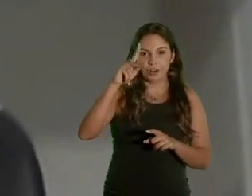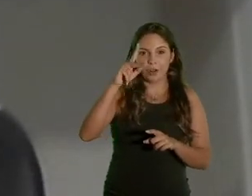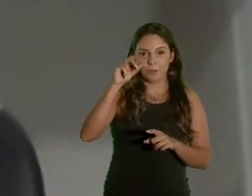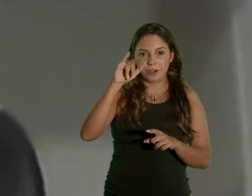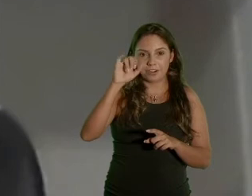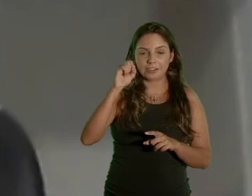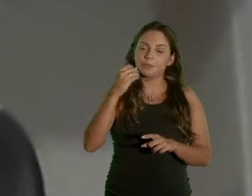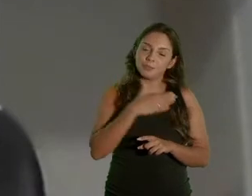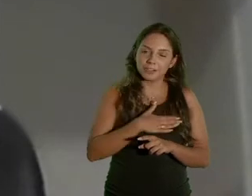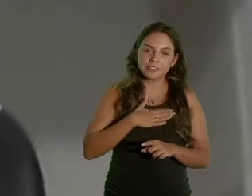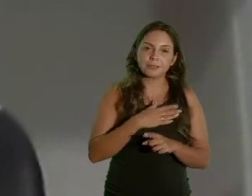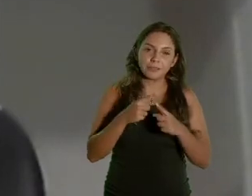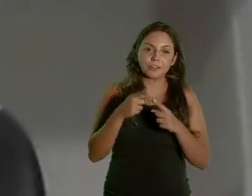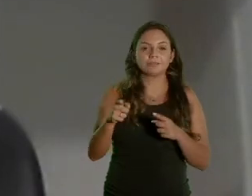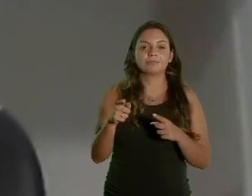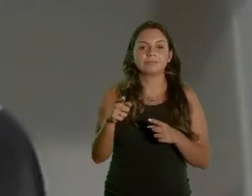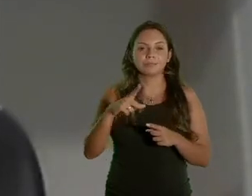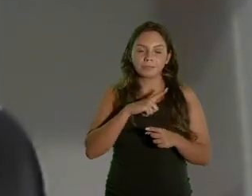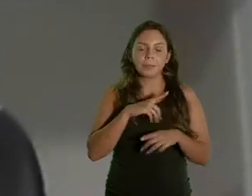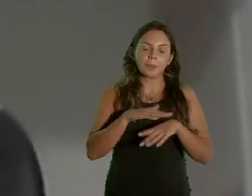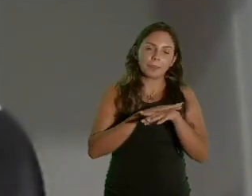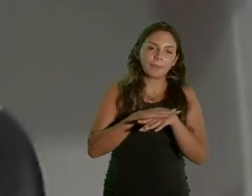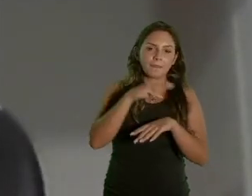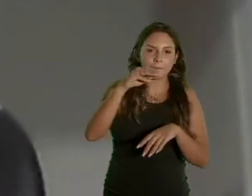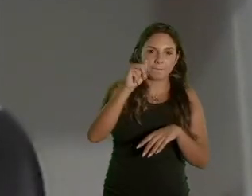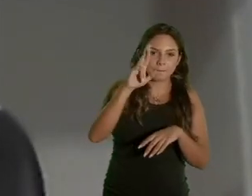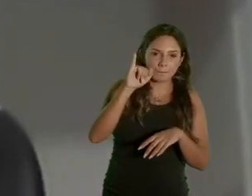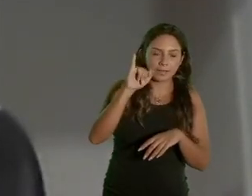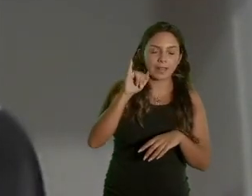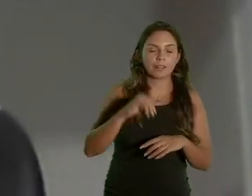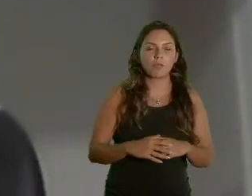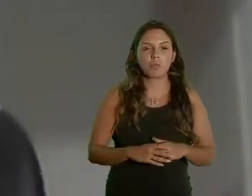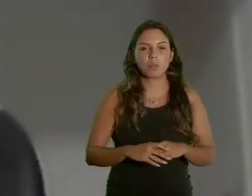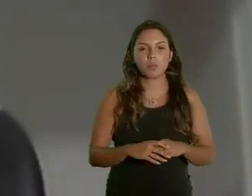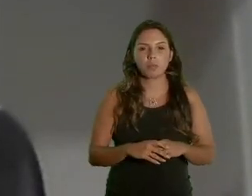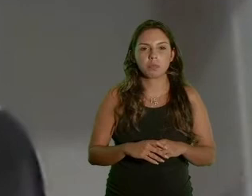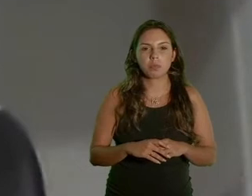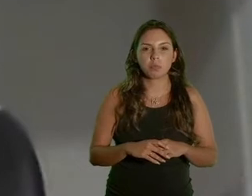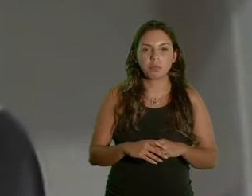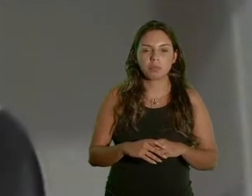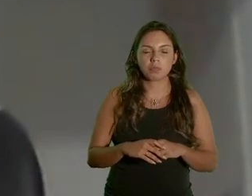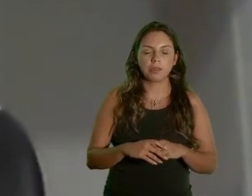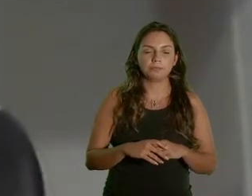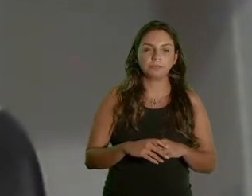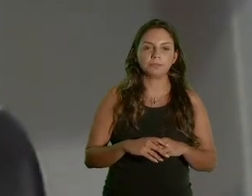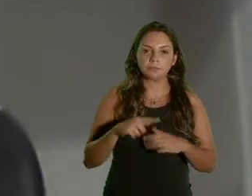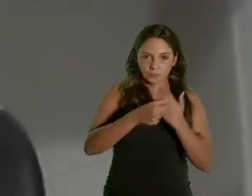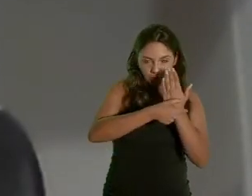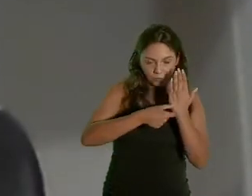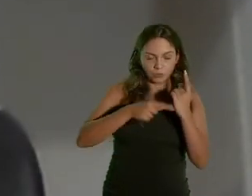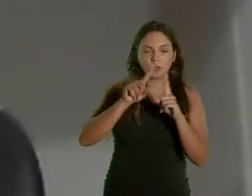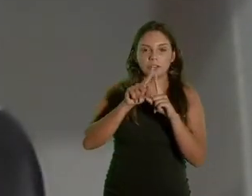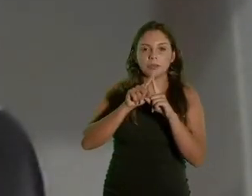enorme prazer, porque lá estive conversando com a Mari Zumbach, que é uma grande autora, que é também